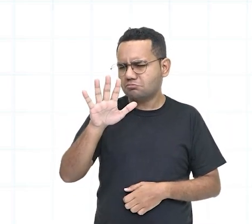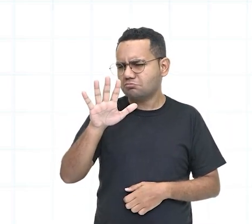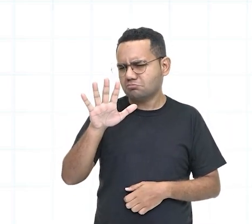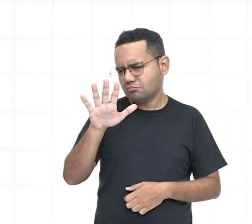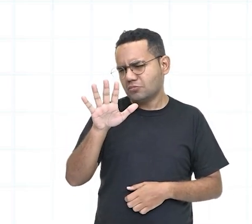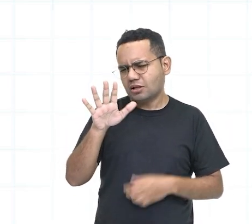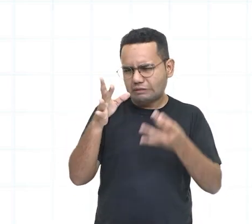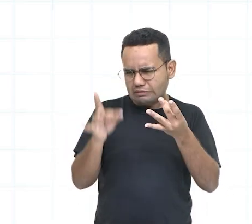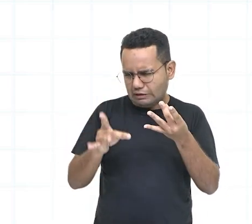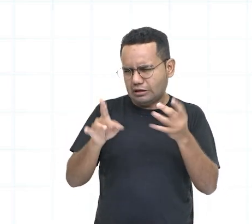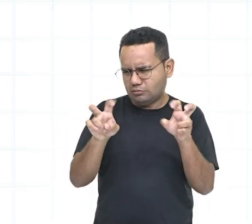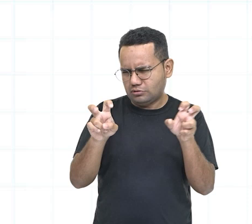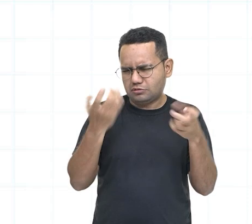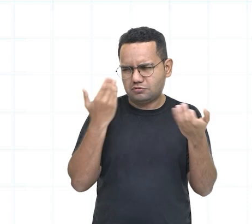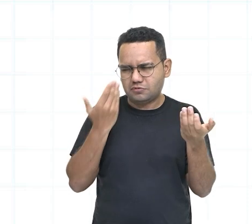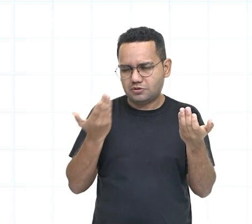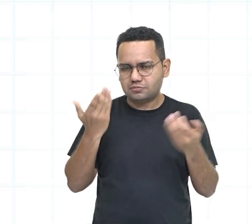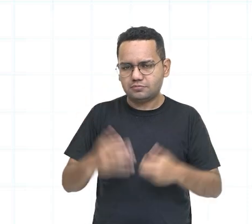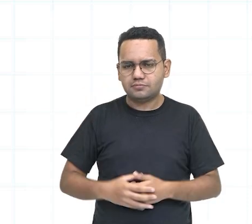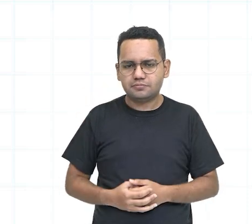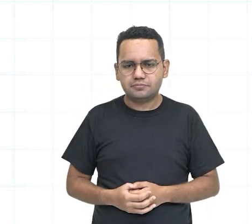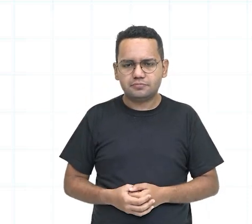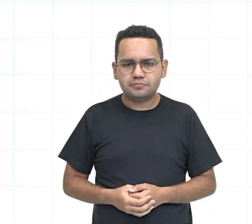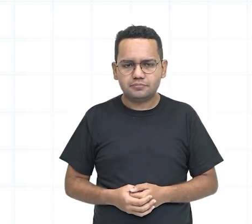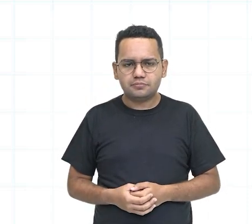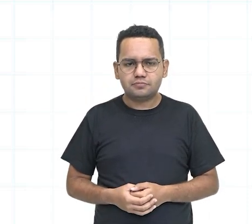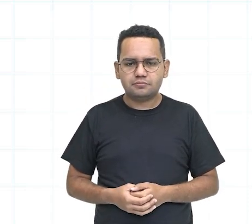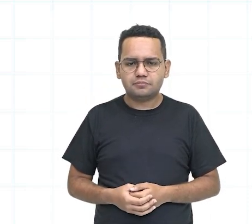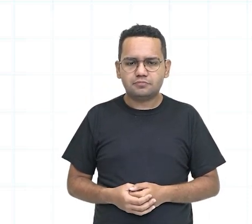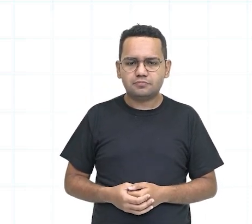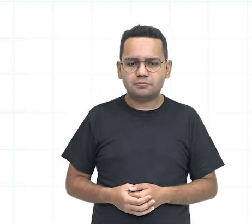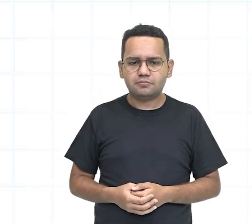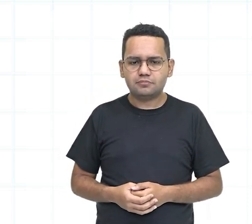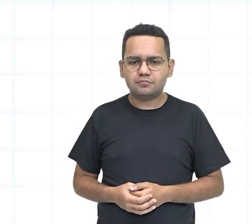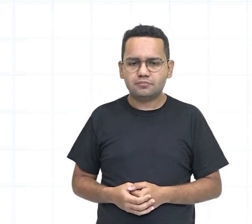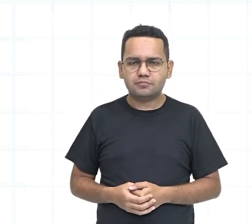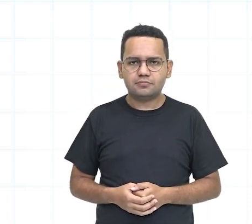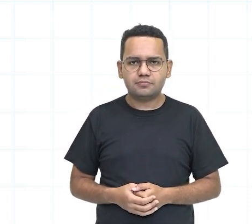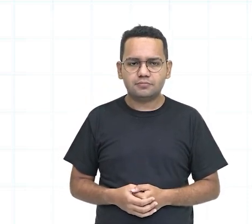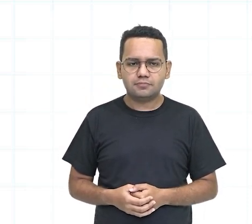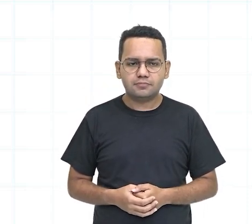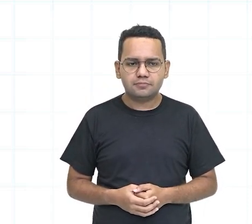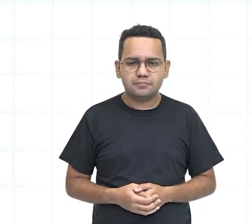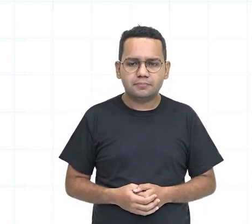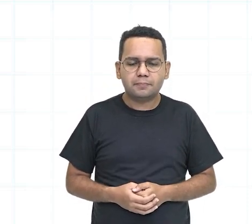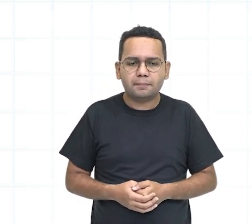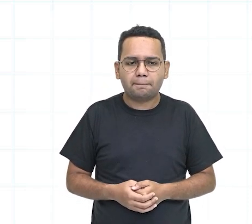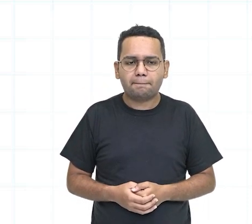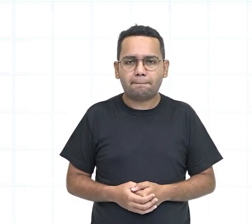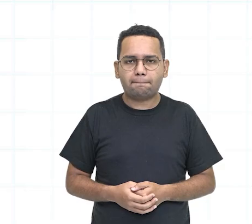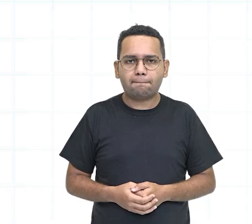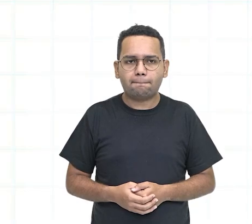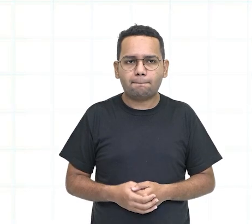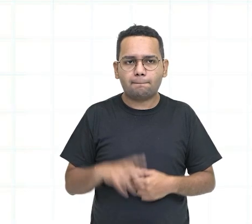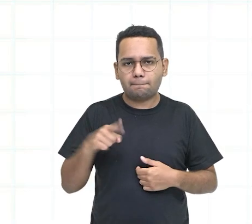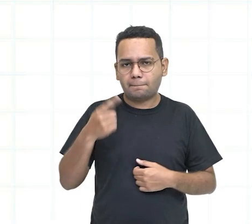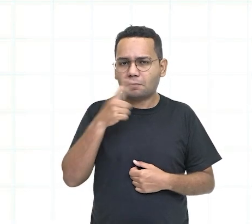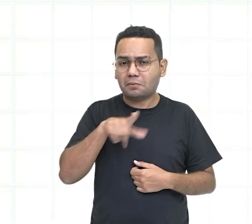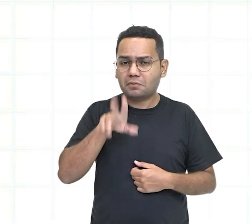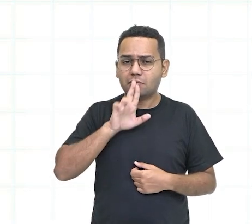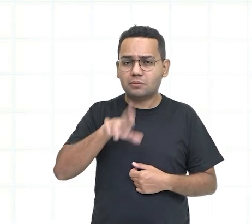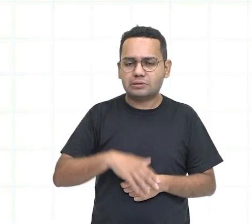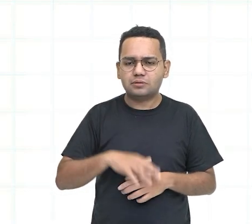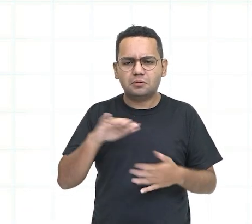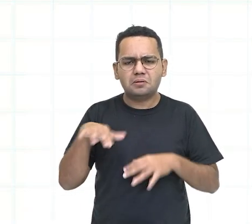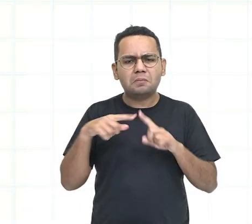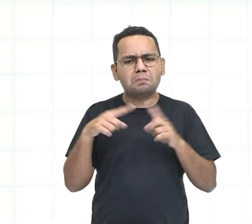para que a gente possa passar para o objetivo desse texto. Vamos lá, dá uma olhada. E aí, eu posso dizer